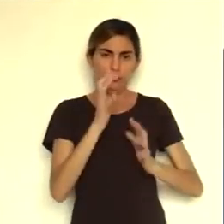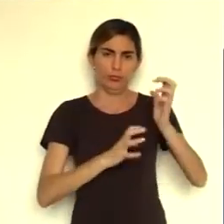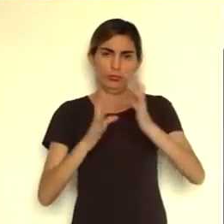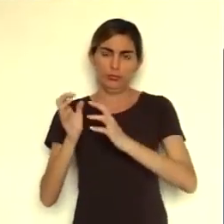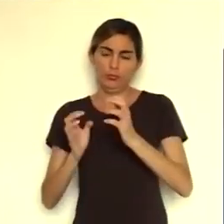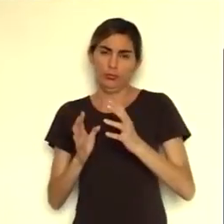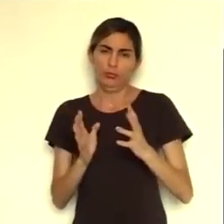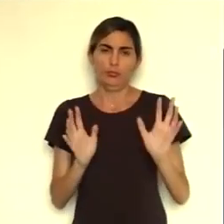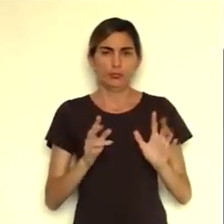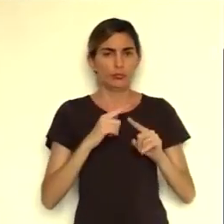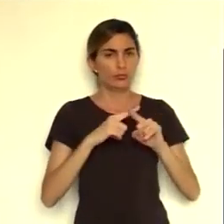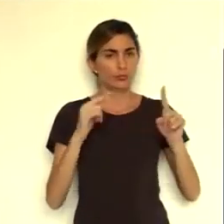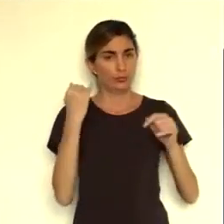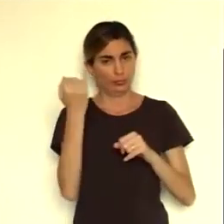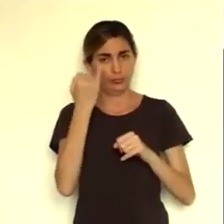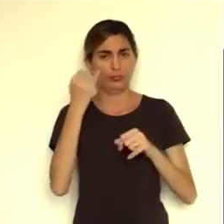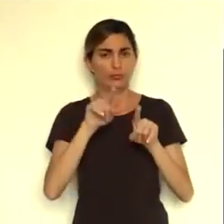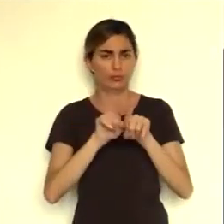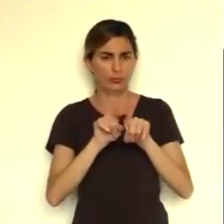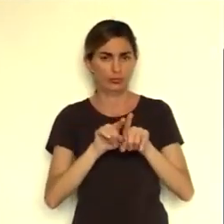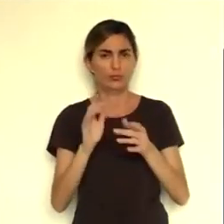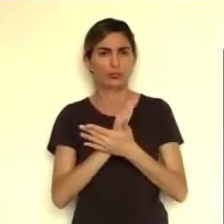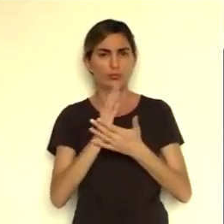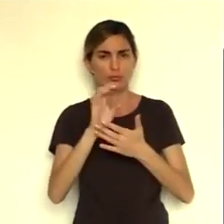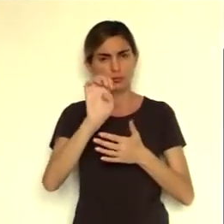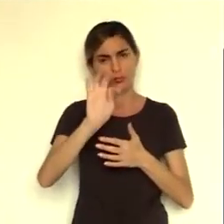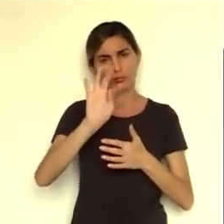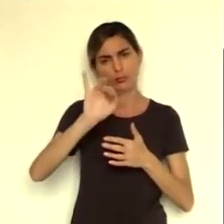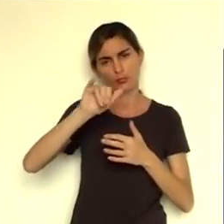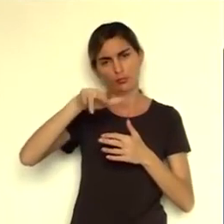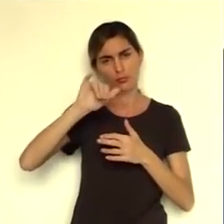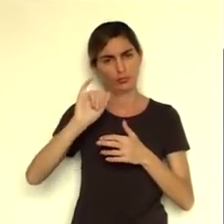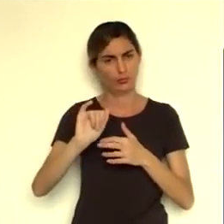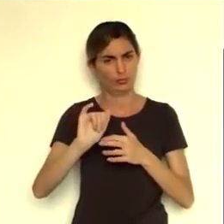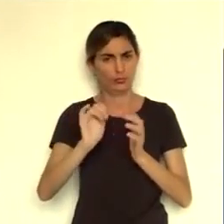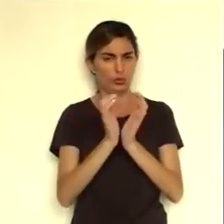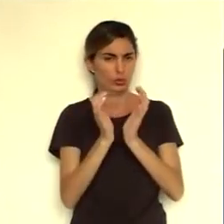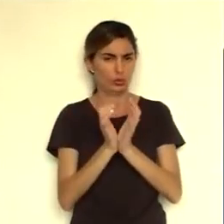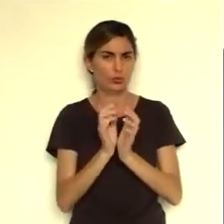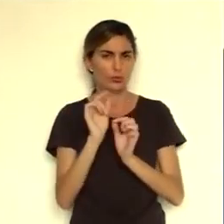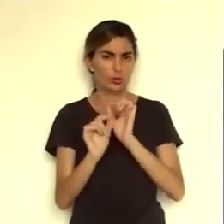né? É importante também salientar que algumas dessas etnias